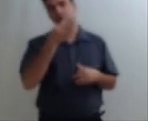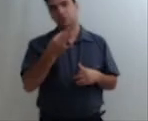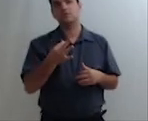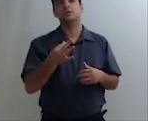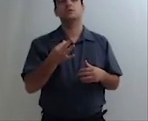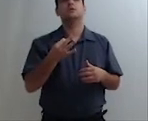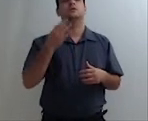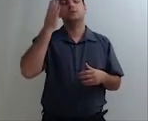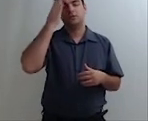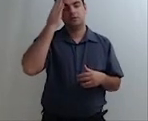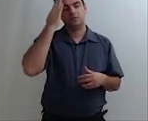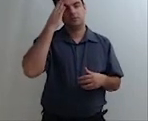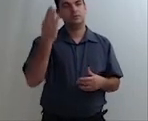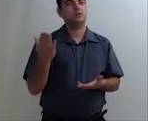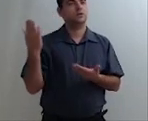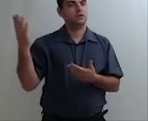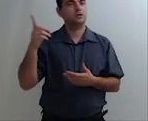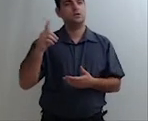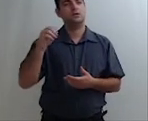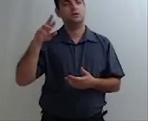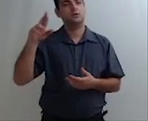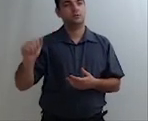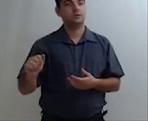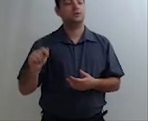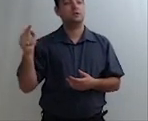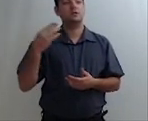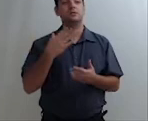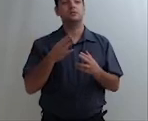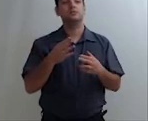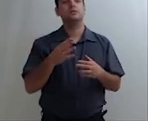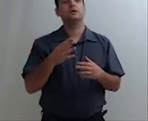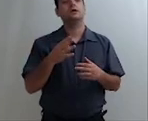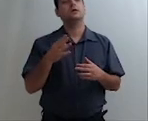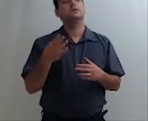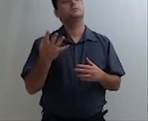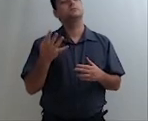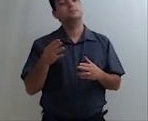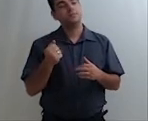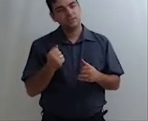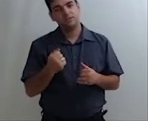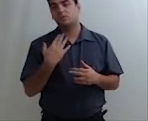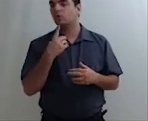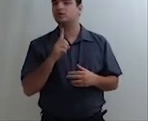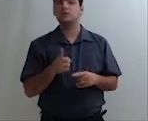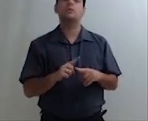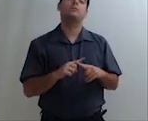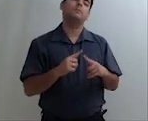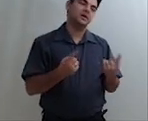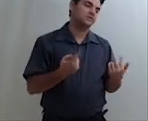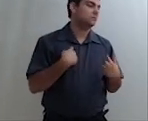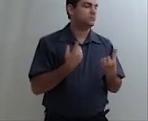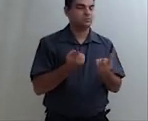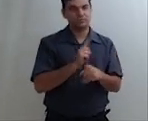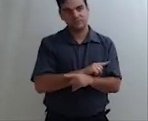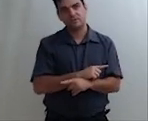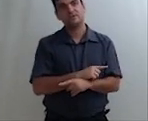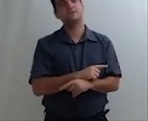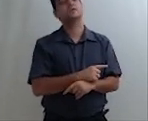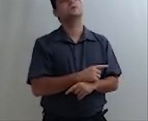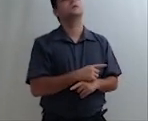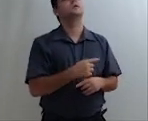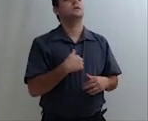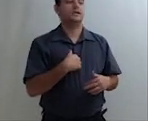signatária do parer no sentido do não conhecimento pela controvérsia probatória que que o o próprio parecer